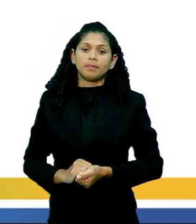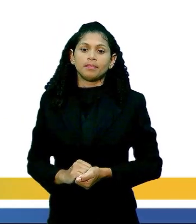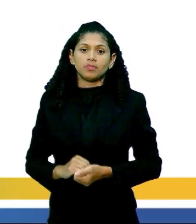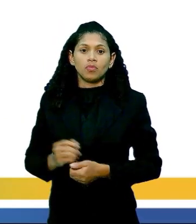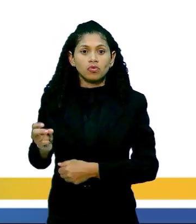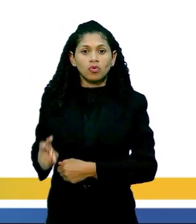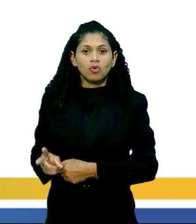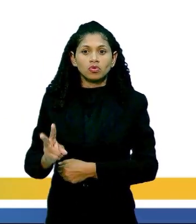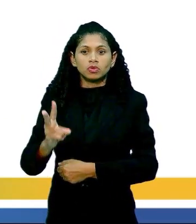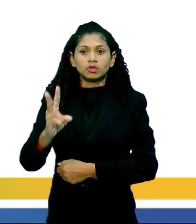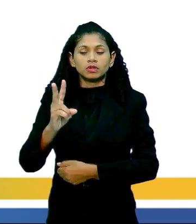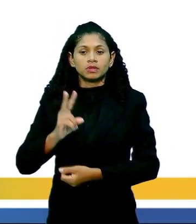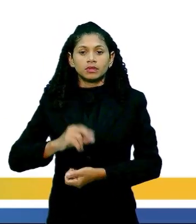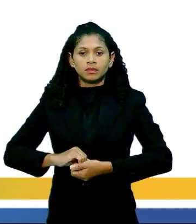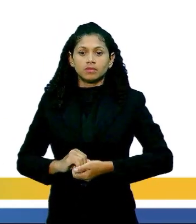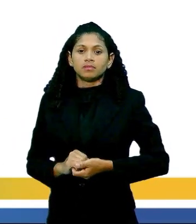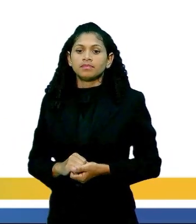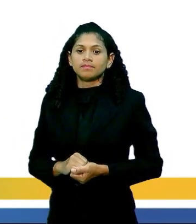adiante.